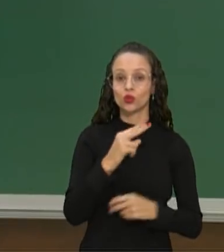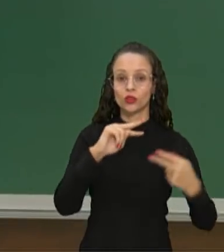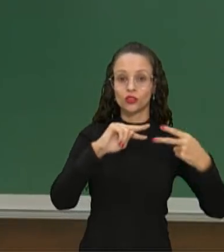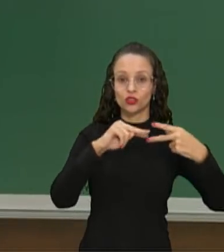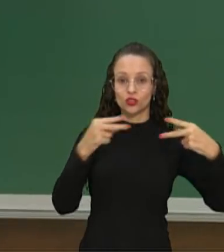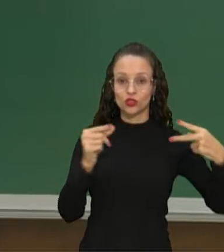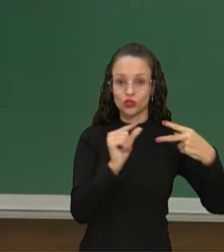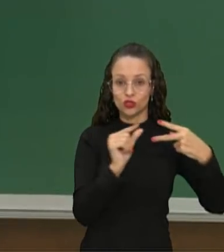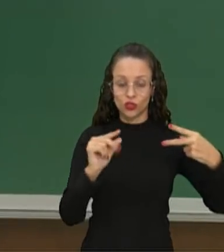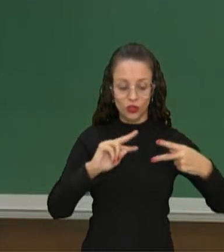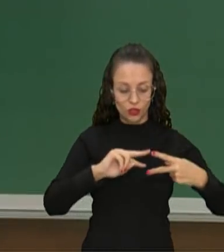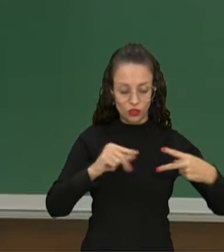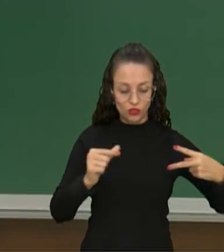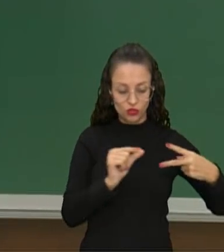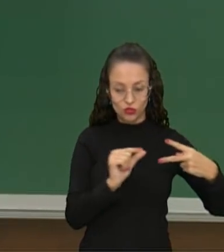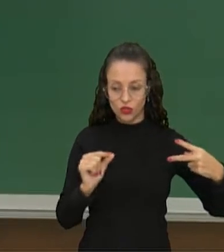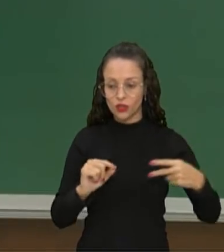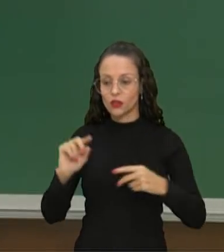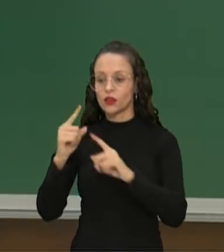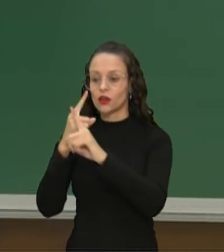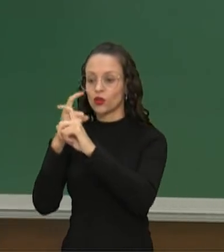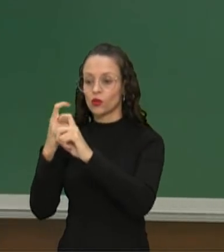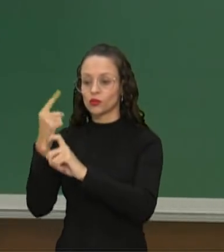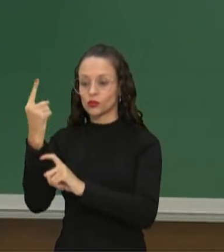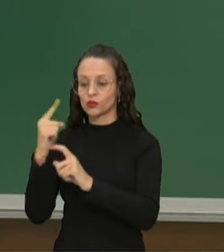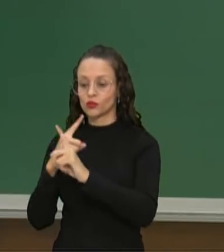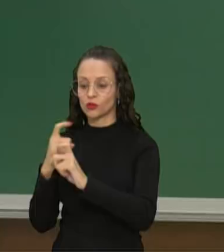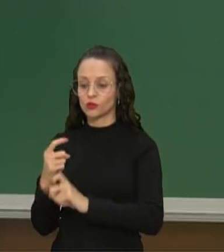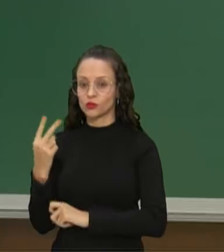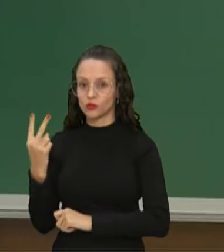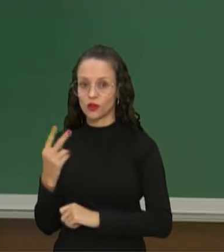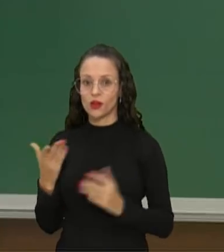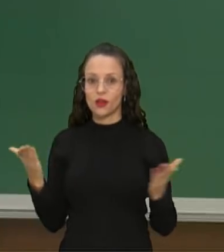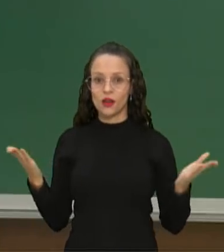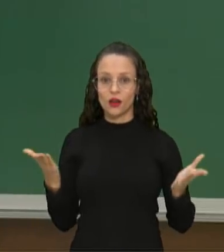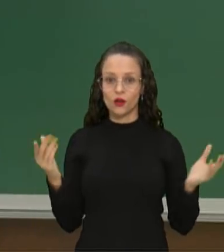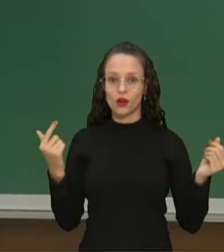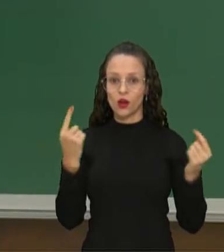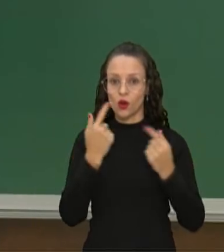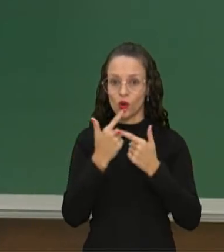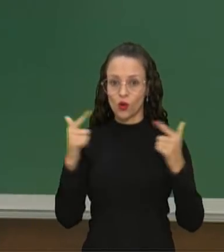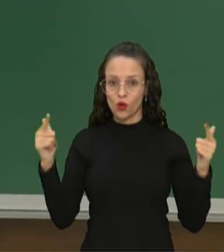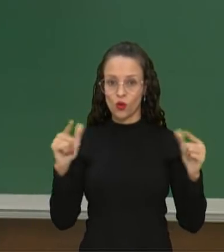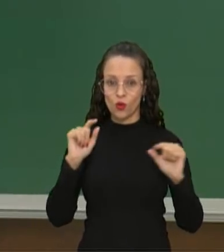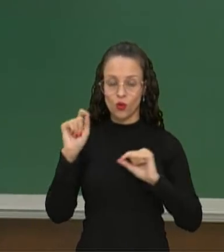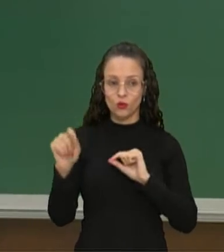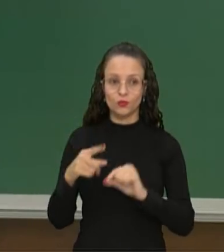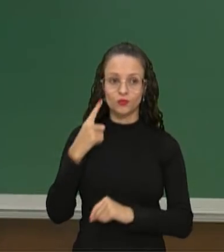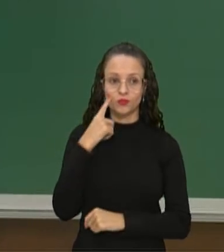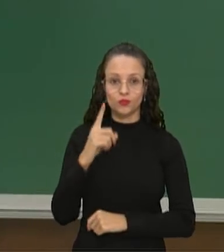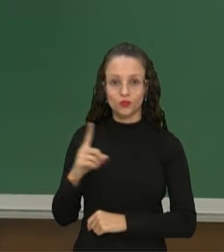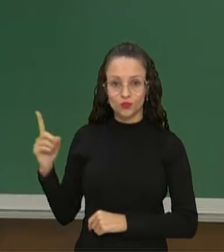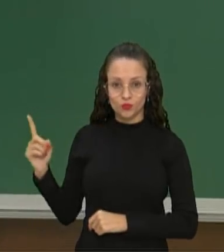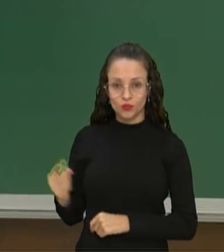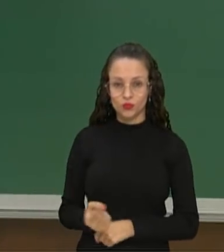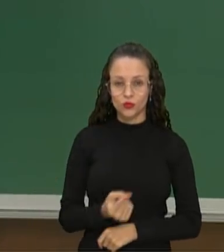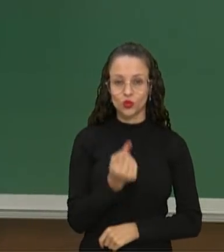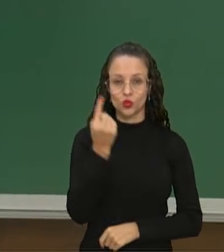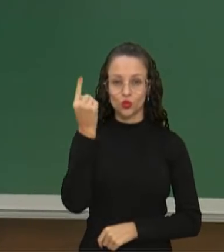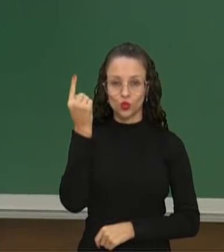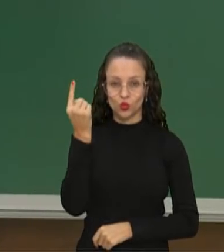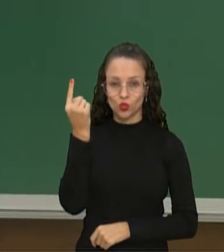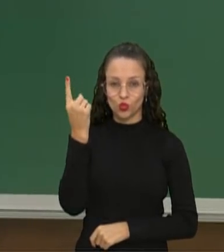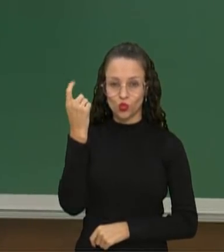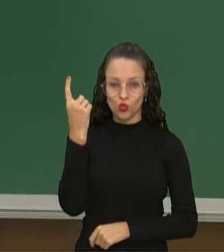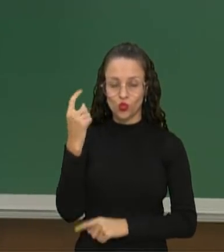em cromossomos diferentes, o cromossomo 1 e o cromossomo 2. Agora a gente vai estudar o outro caso ali, ó. Vocês estão vendo que tem um único cromossomo